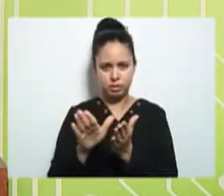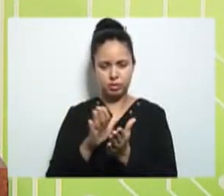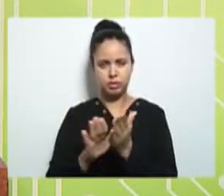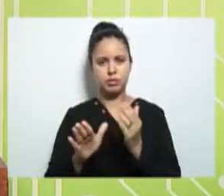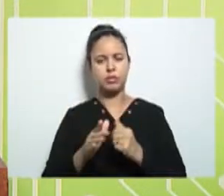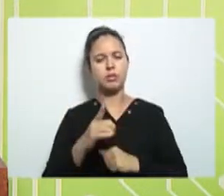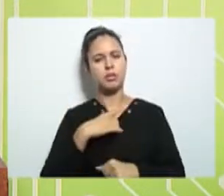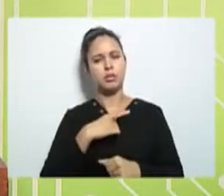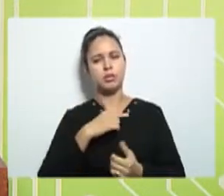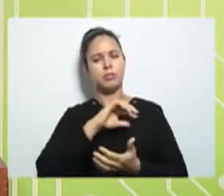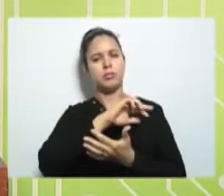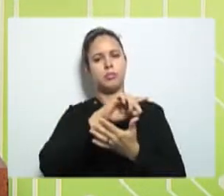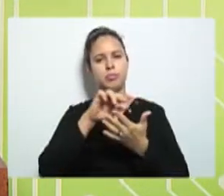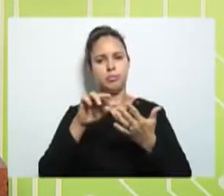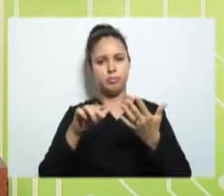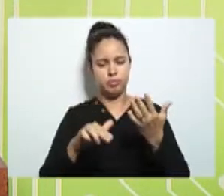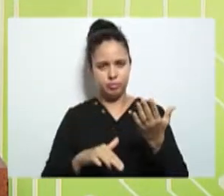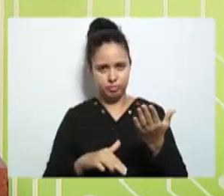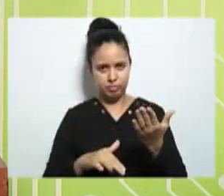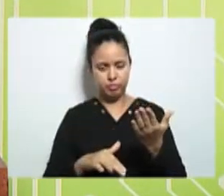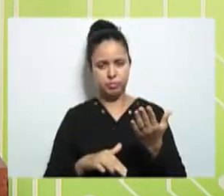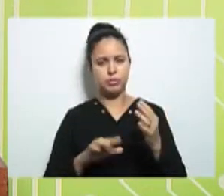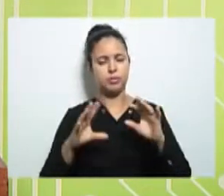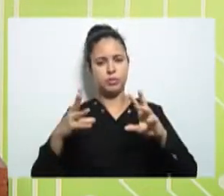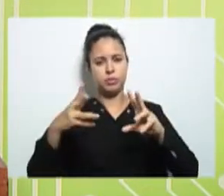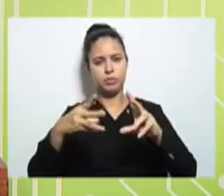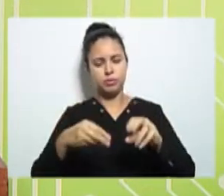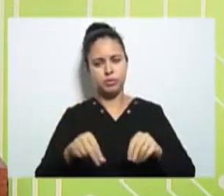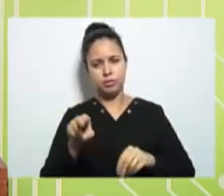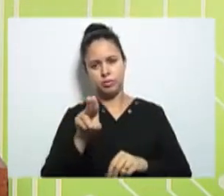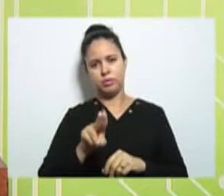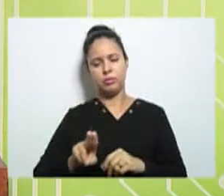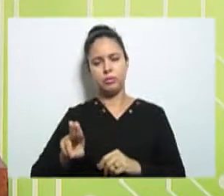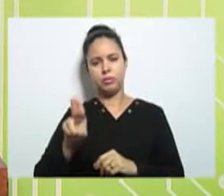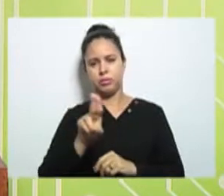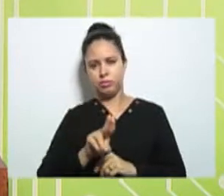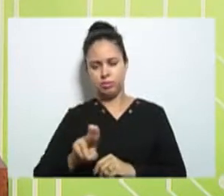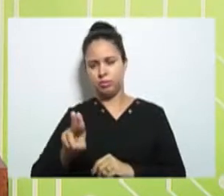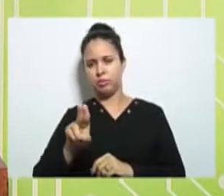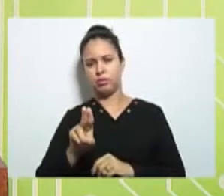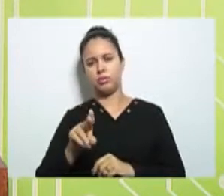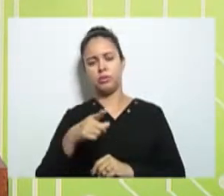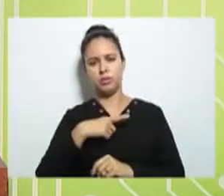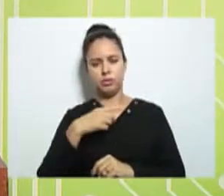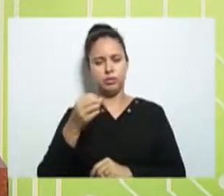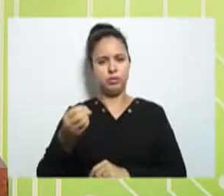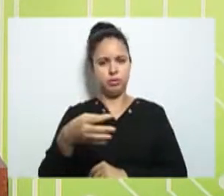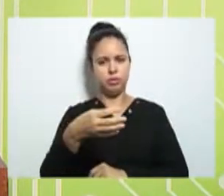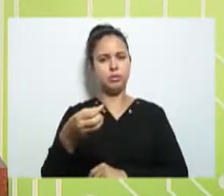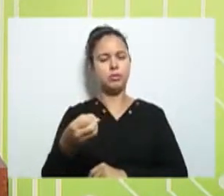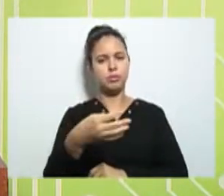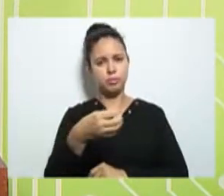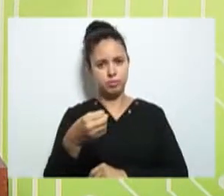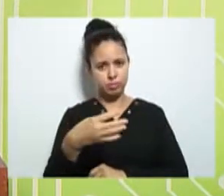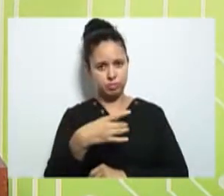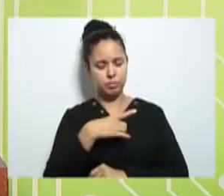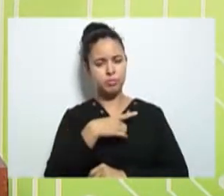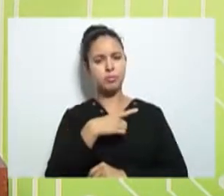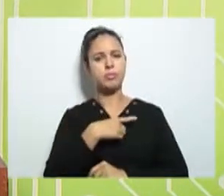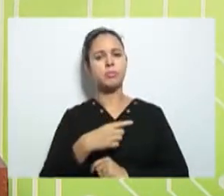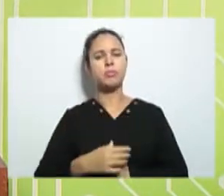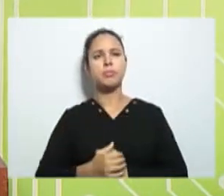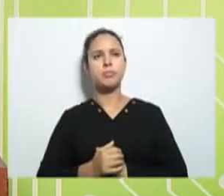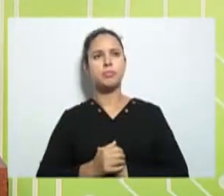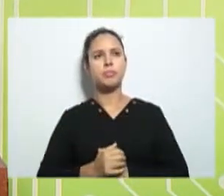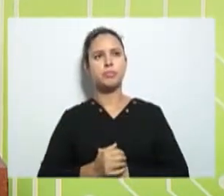entrada e saída, e aí como tudo utiliza o mesmo recurso, é natural que surjam mais desses dispositivos também, tá, gente?